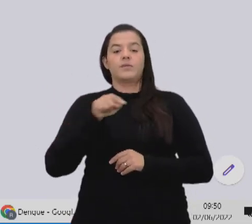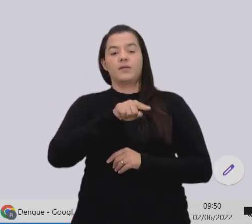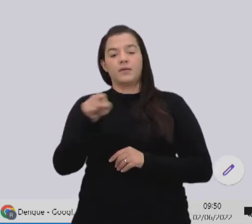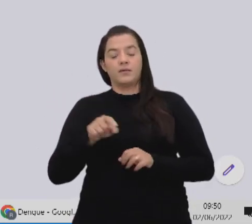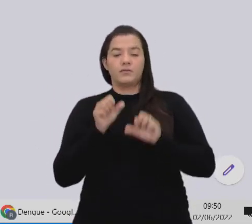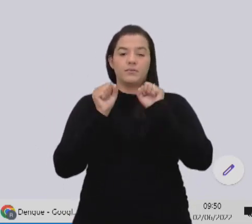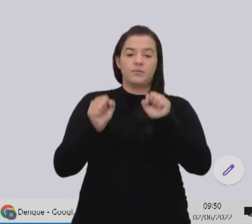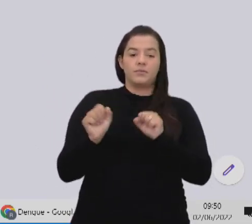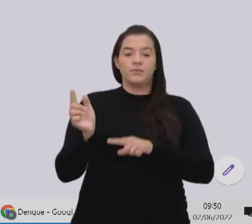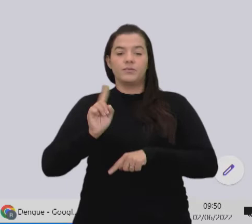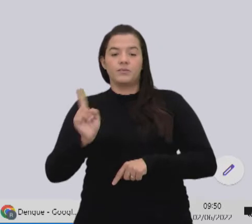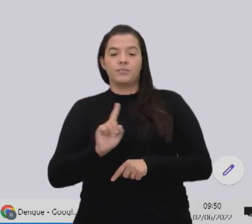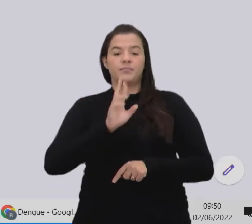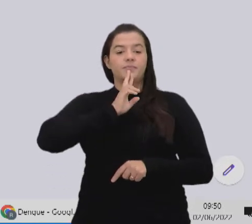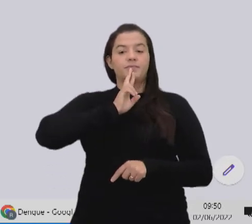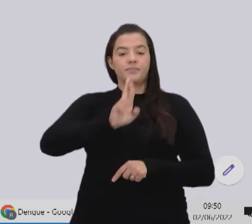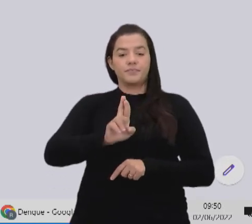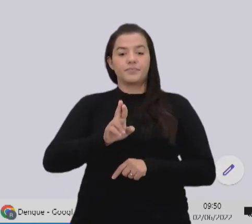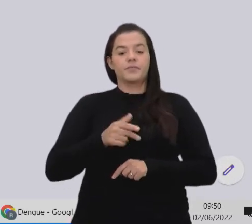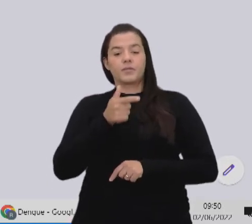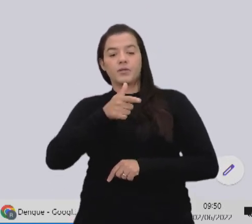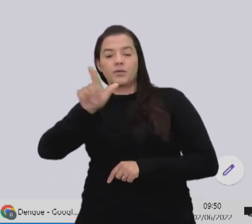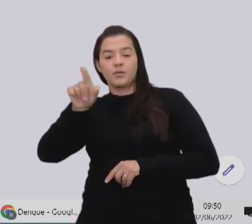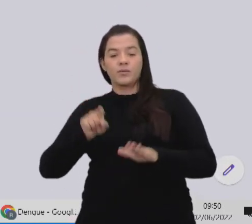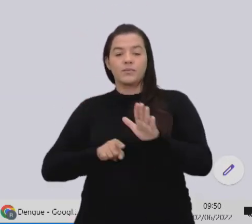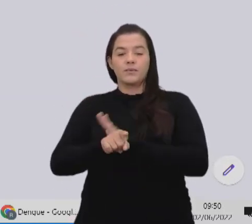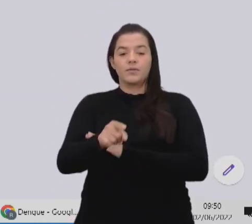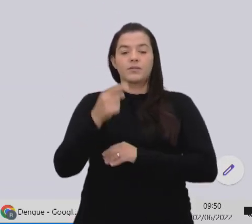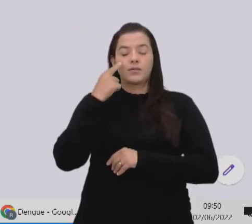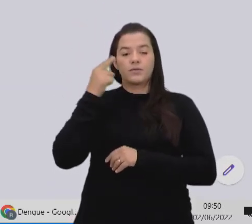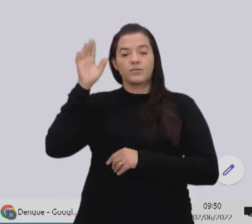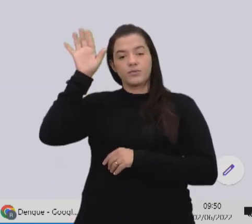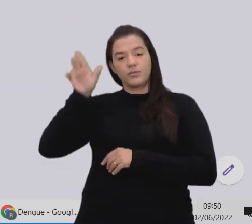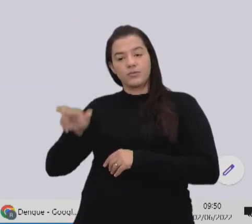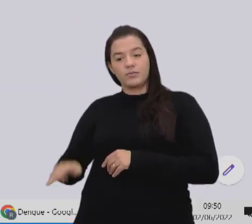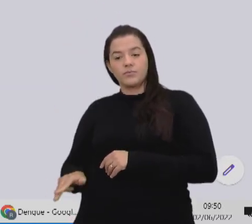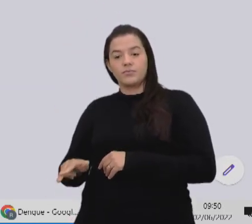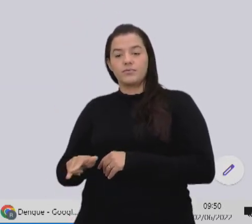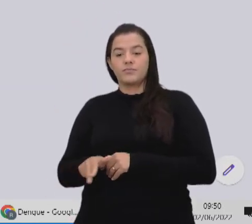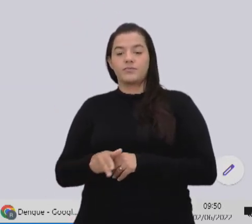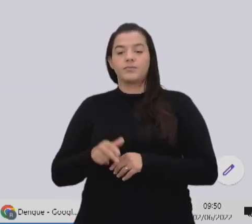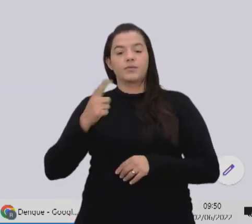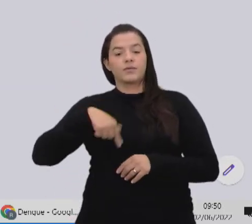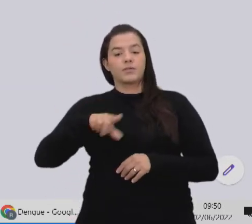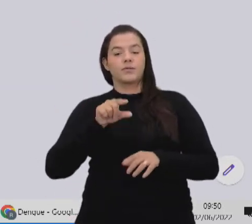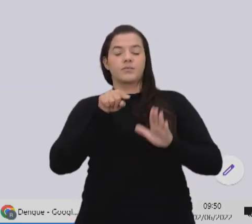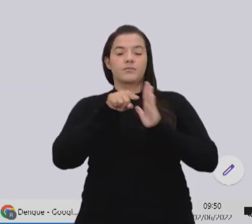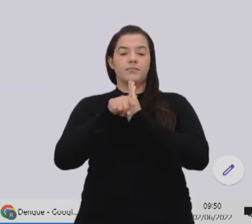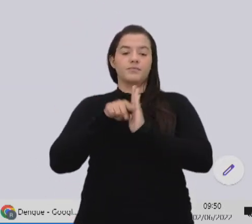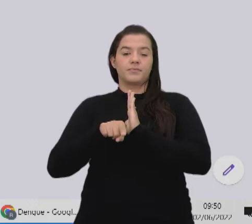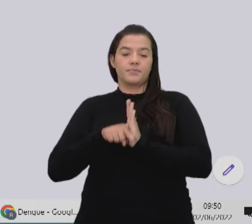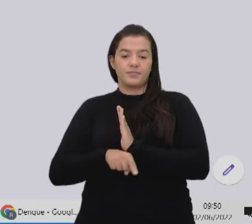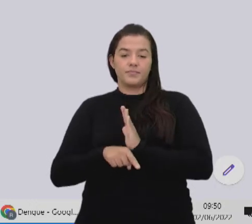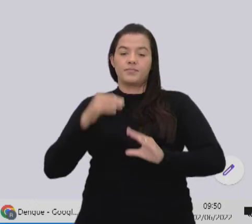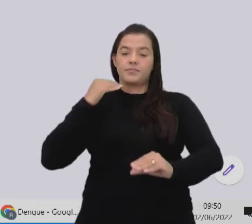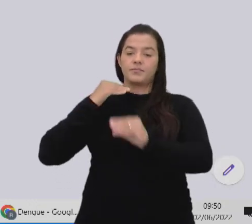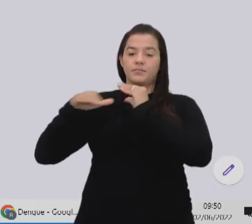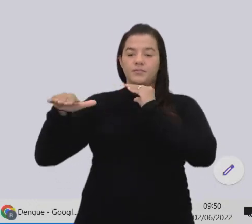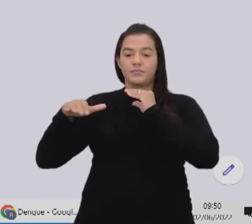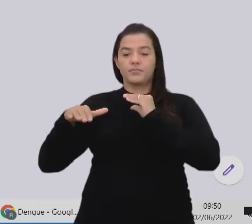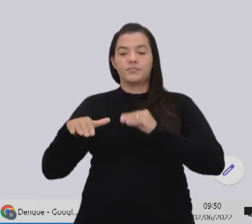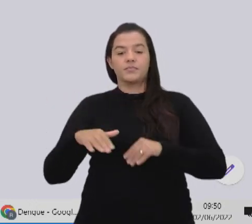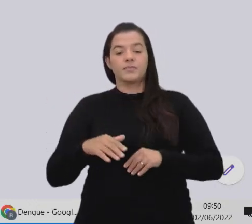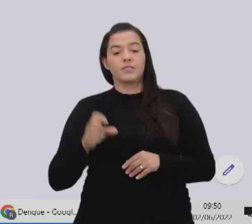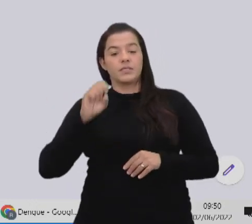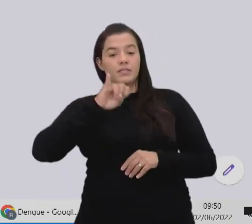não responder e ele não vê aquela outra questão, como você falou, ele só vê as alternativas que eu montei. E aí ele tem lá o enviar e ele vai enviar.